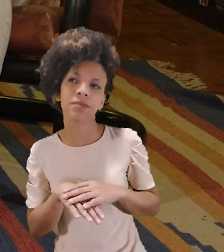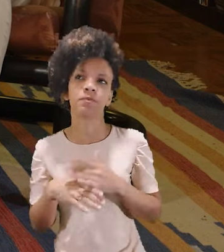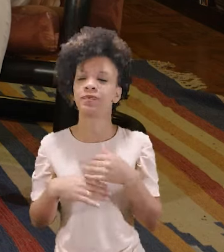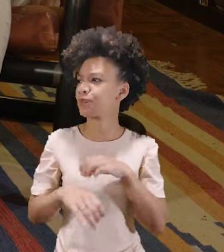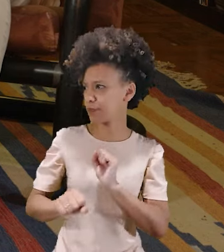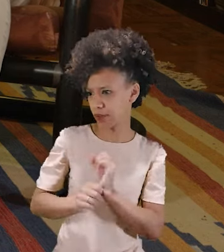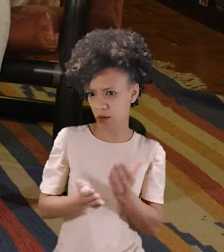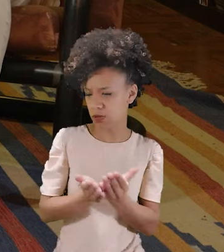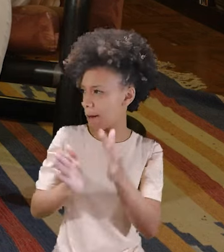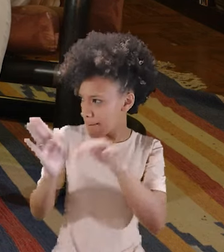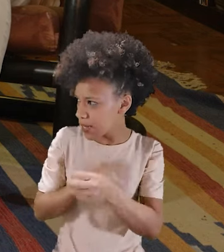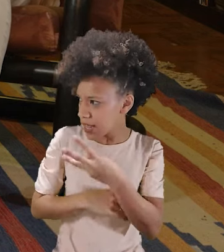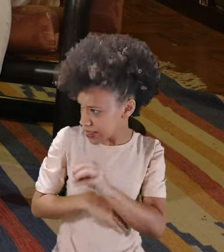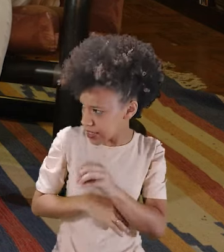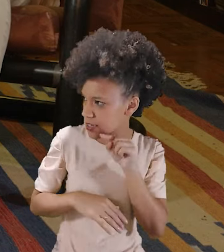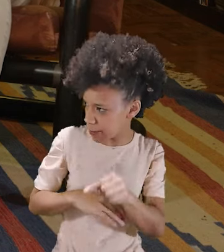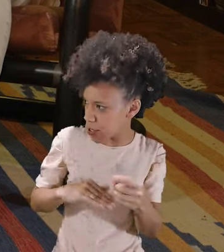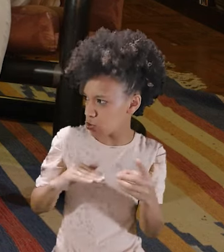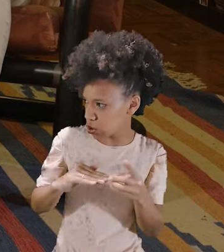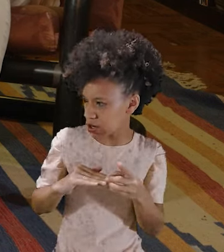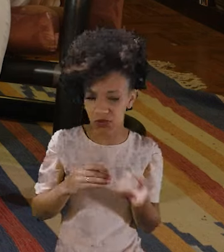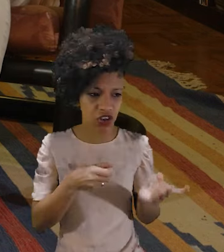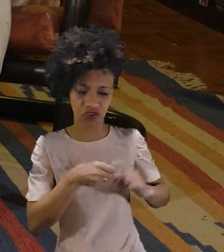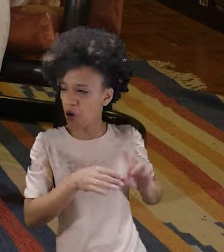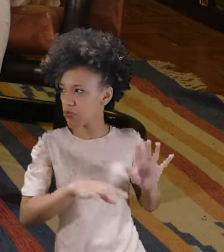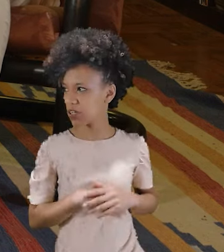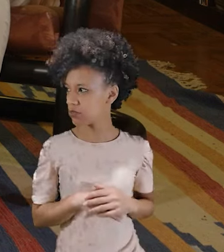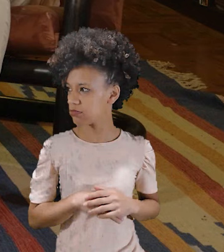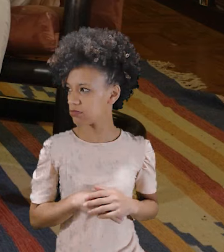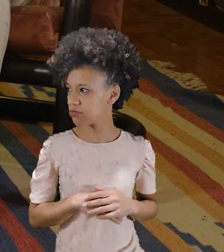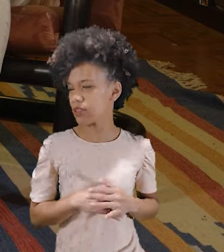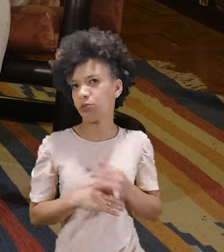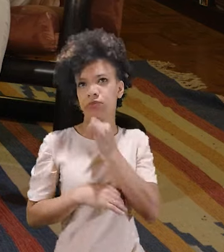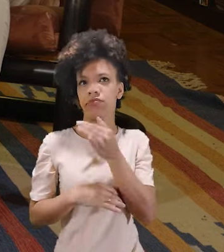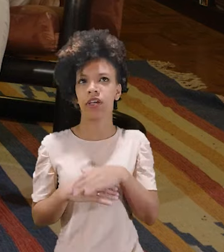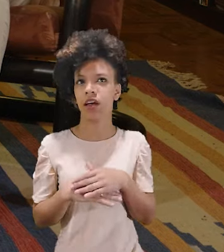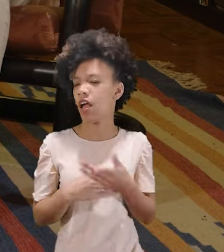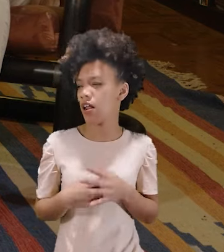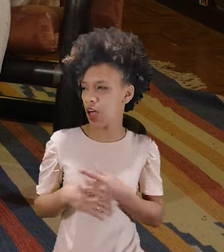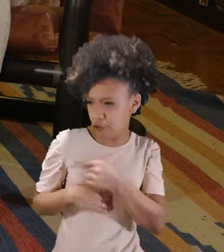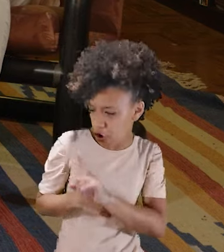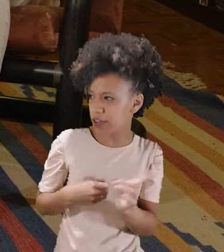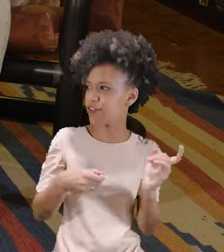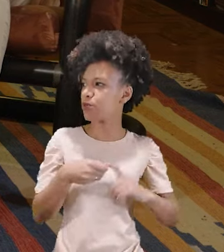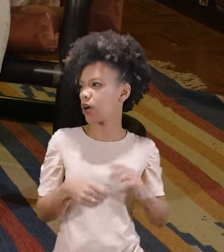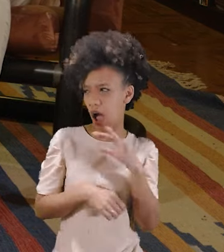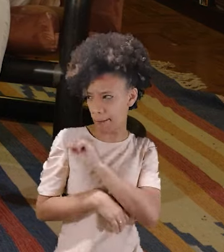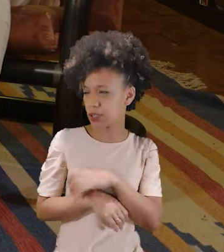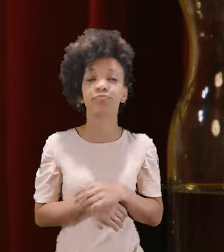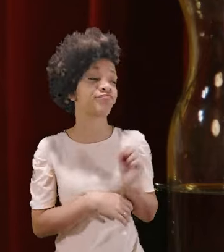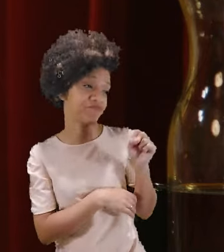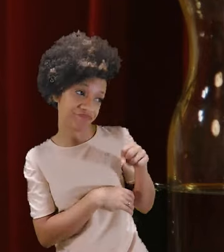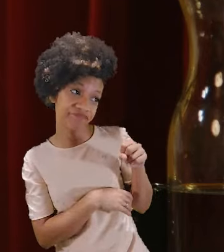E o cara para você no meio do Oceano para ter esse $30000 em volta pronto ele fez um bate-volta levar de volta um